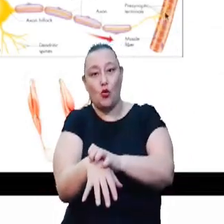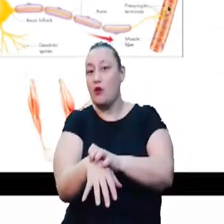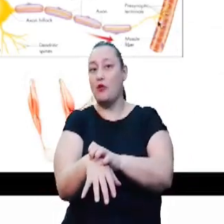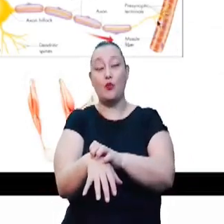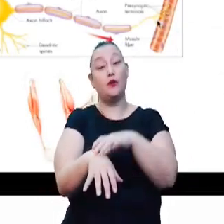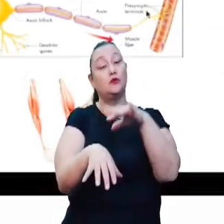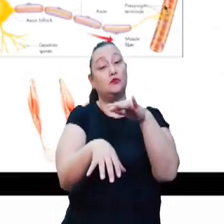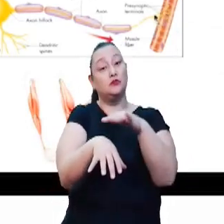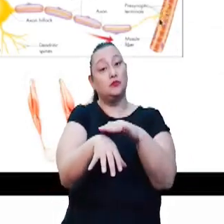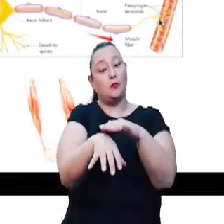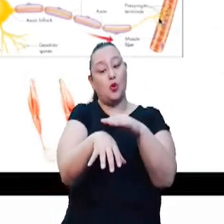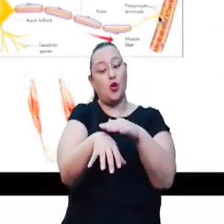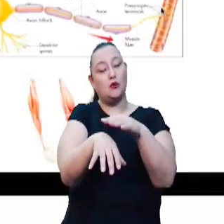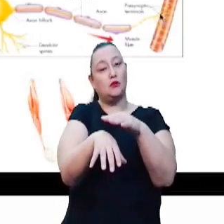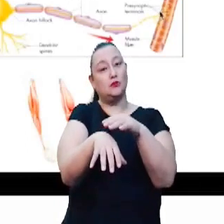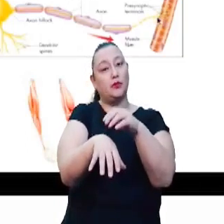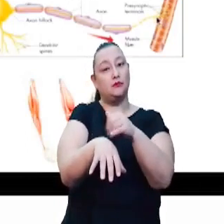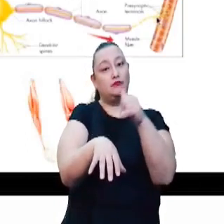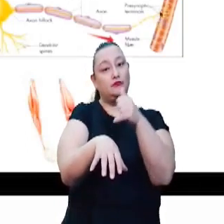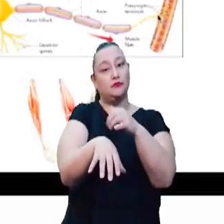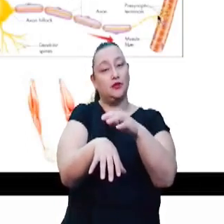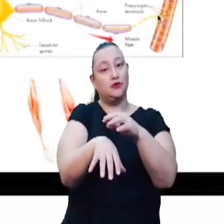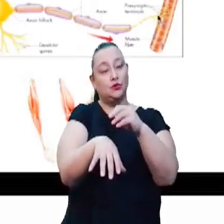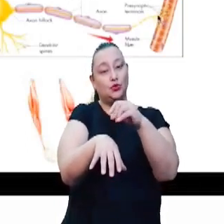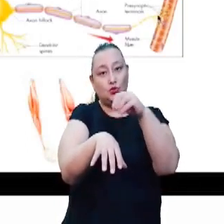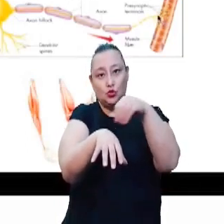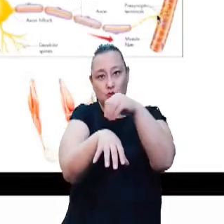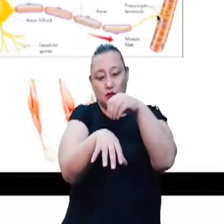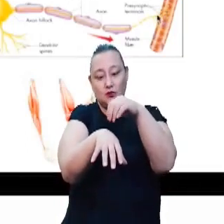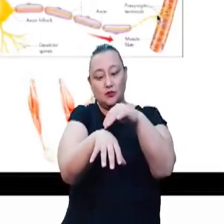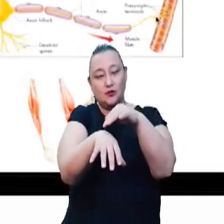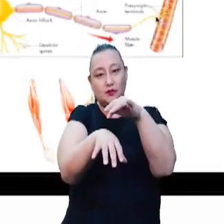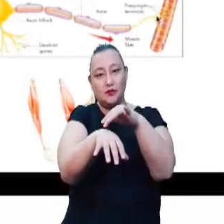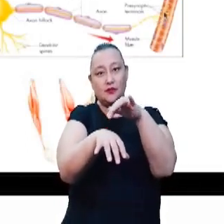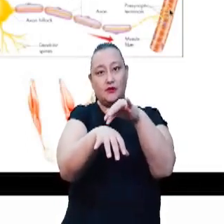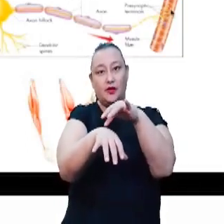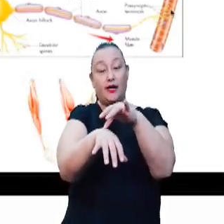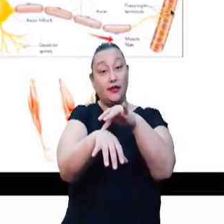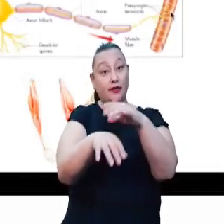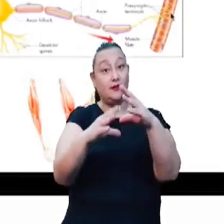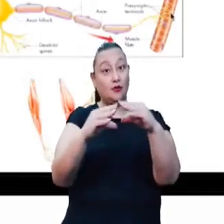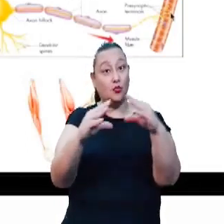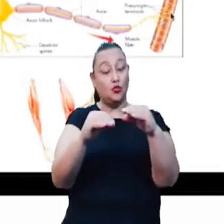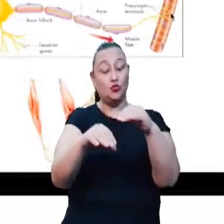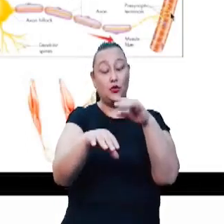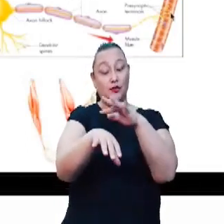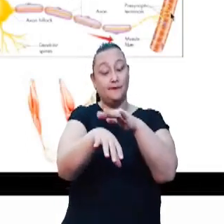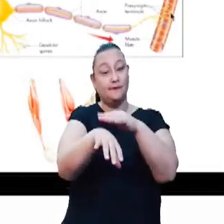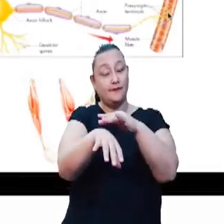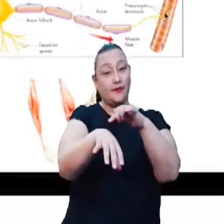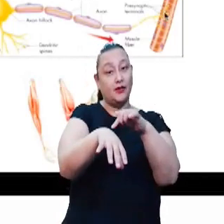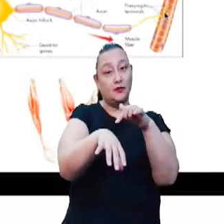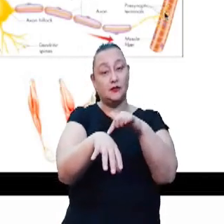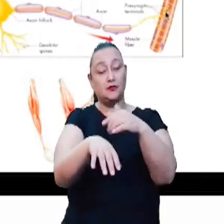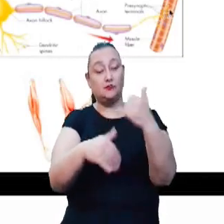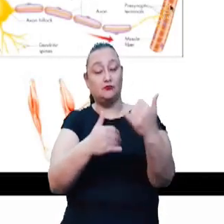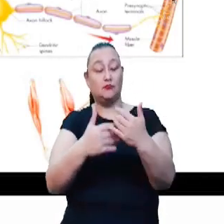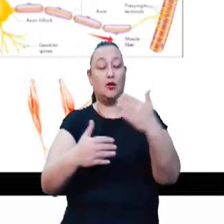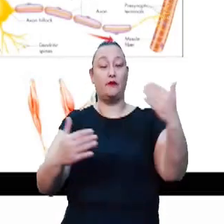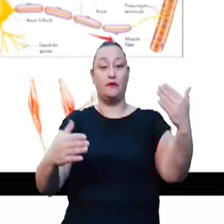Ele fica bem próximo, ele libera substâncias, que essas substâncias levam a informação de uma contração e de um